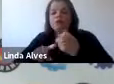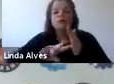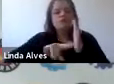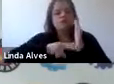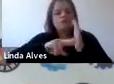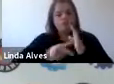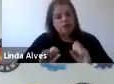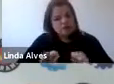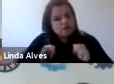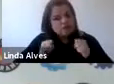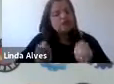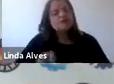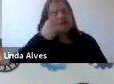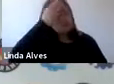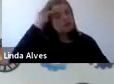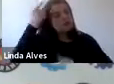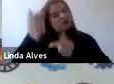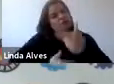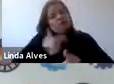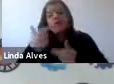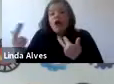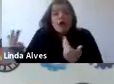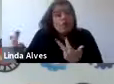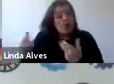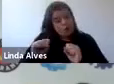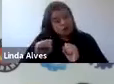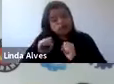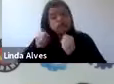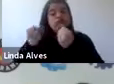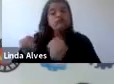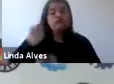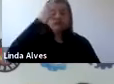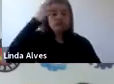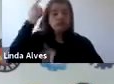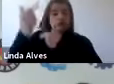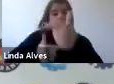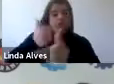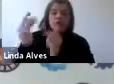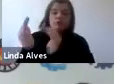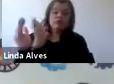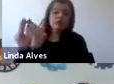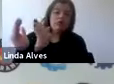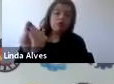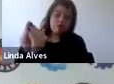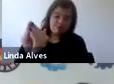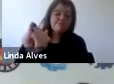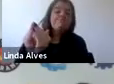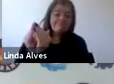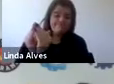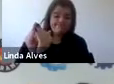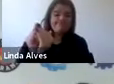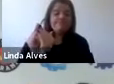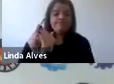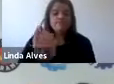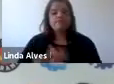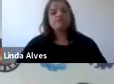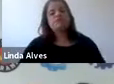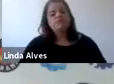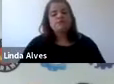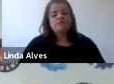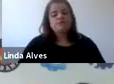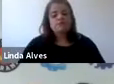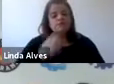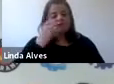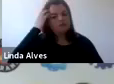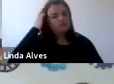dias para os trabalhadores da Renault. É assim que o sindicato trabalha, né? É assim que o sindicato se